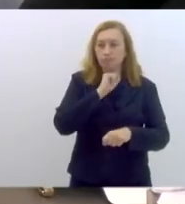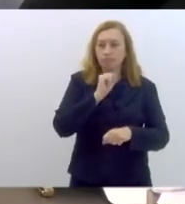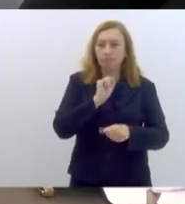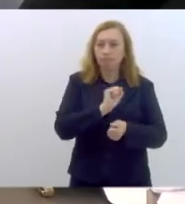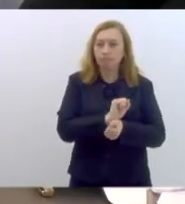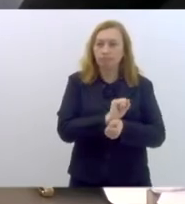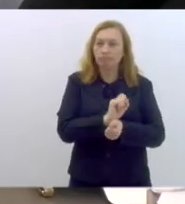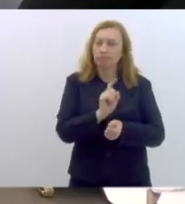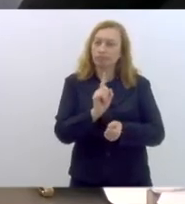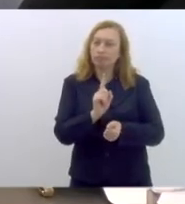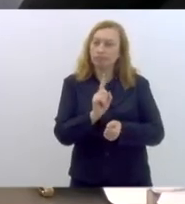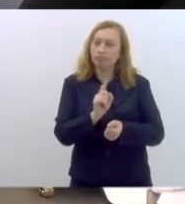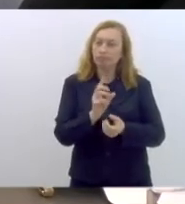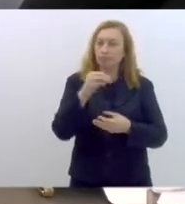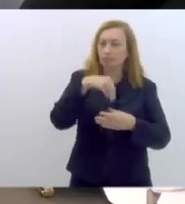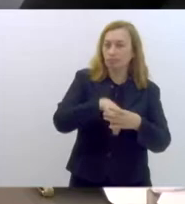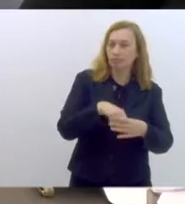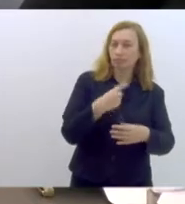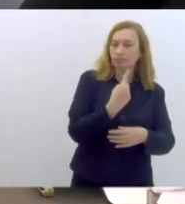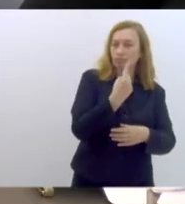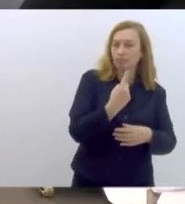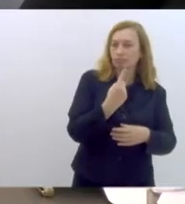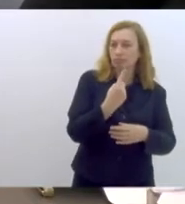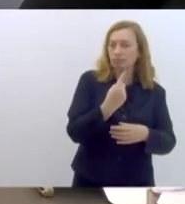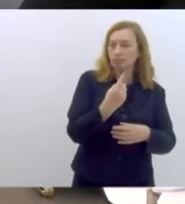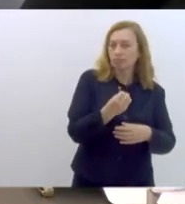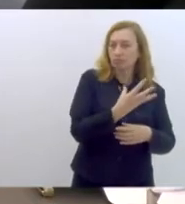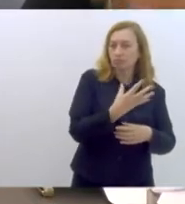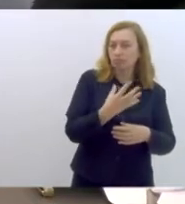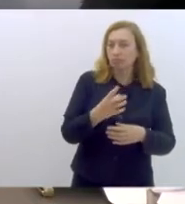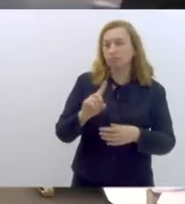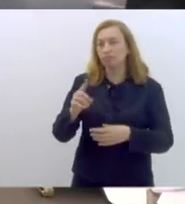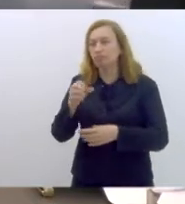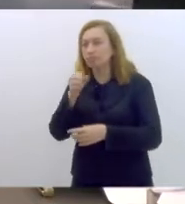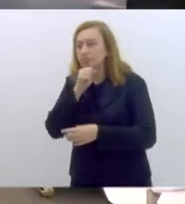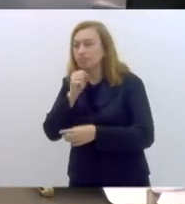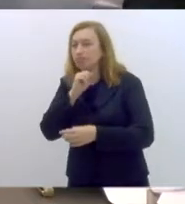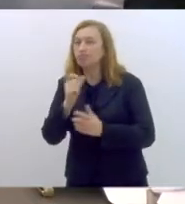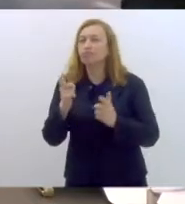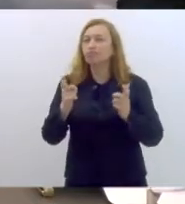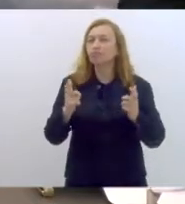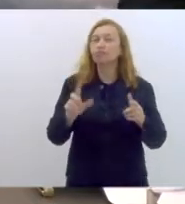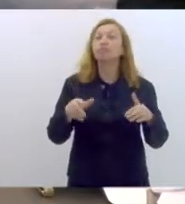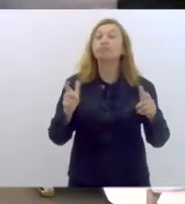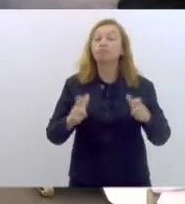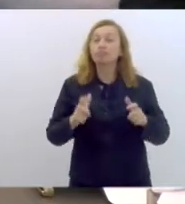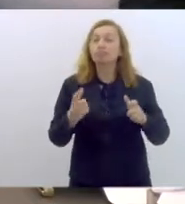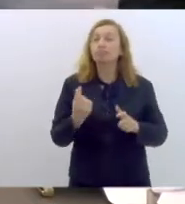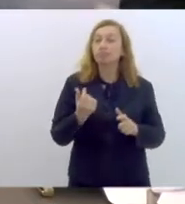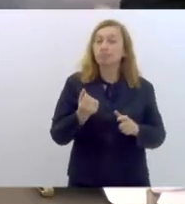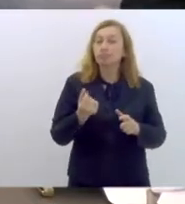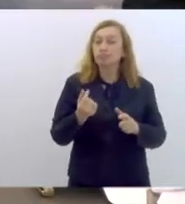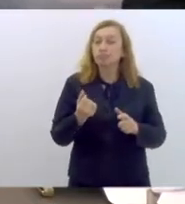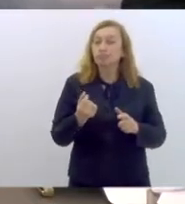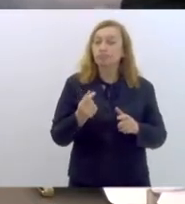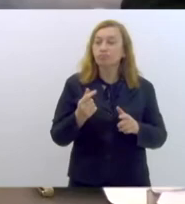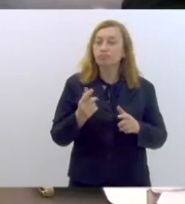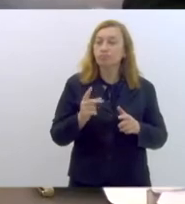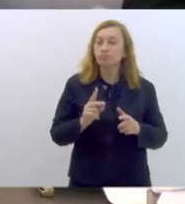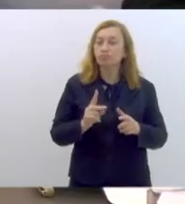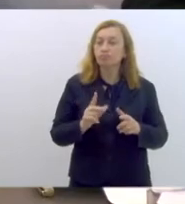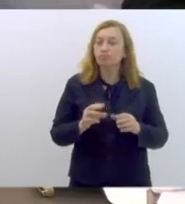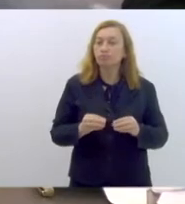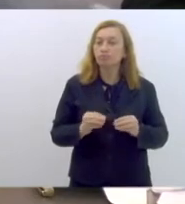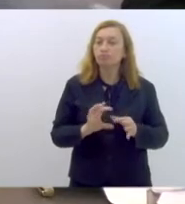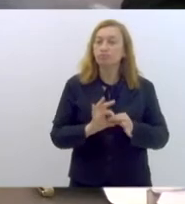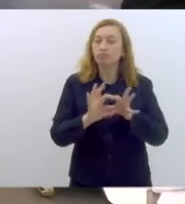não estaria nenhum nem outro. E aí, aonde esse valor ia ficar? Então, a gente controlou esse valor nessa coluna pendência